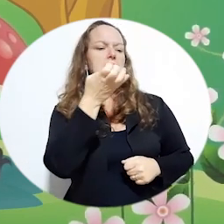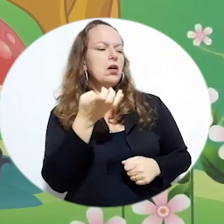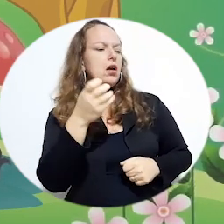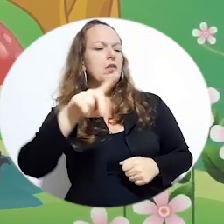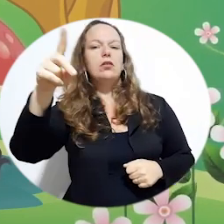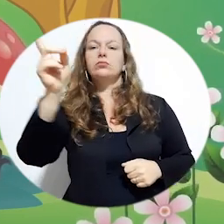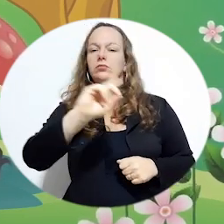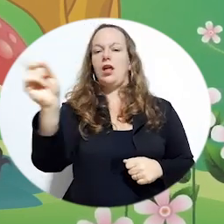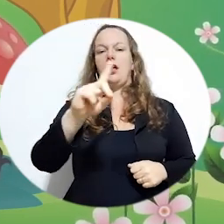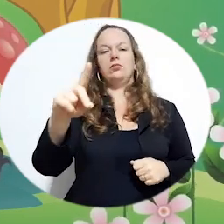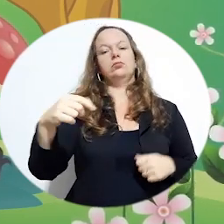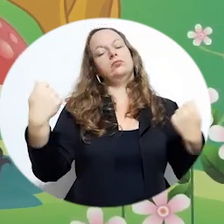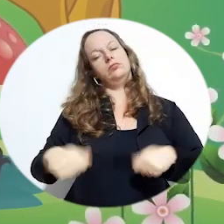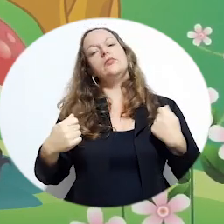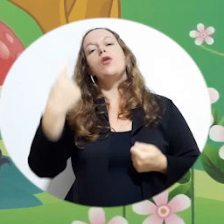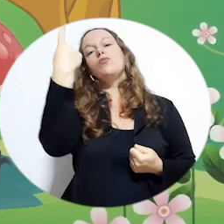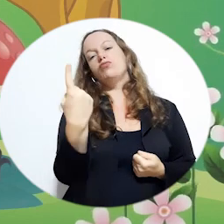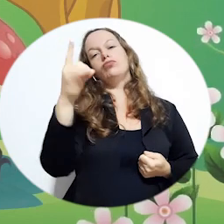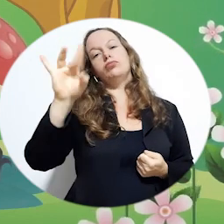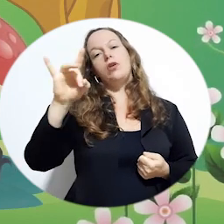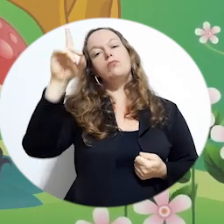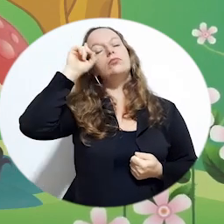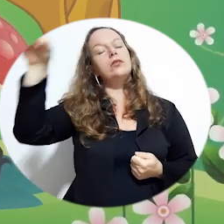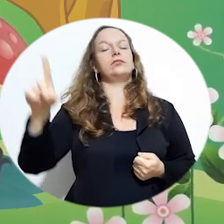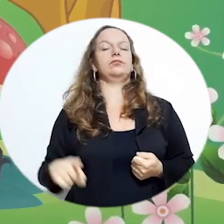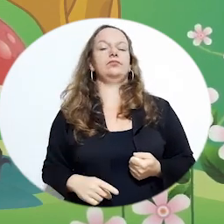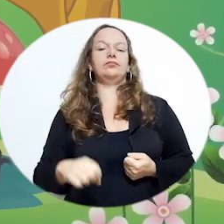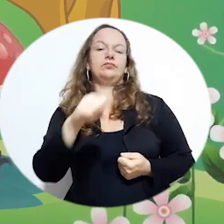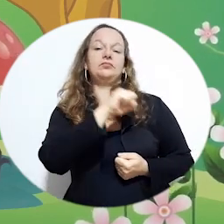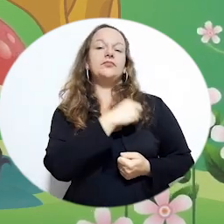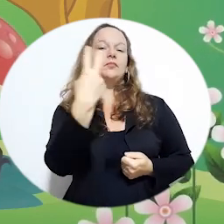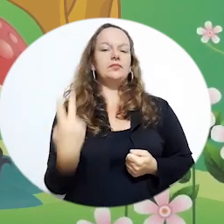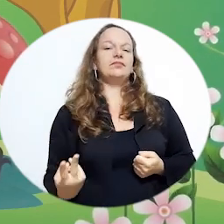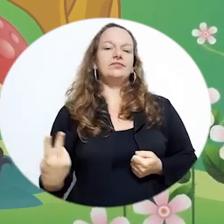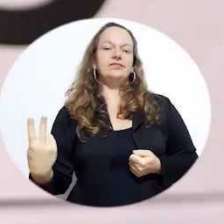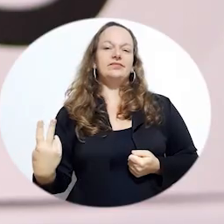nenhum outro, só Deus. O segundo mandamento diz: